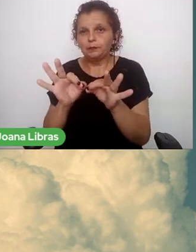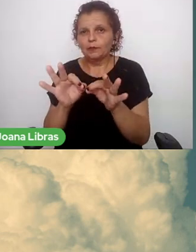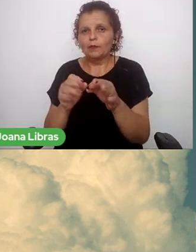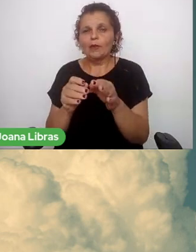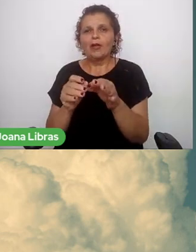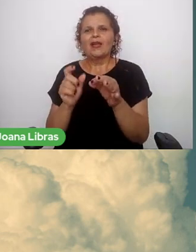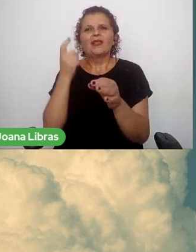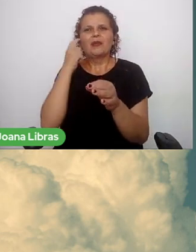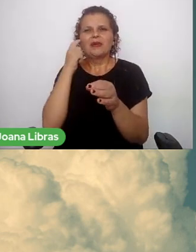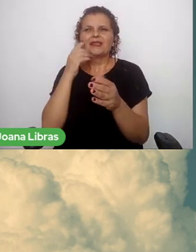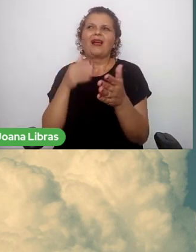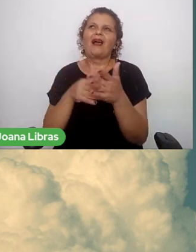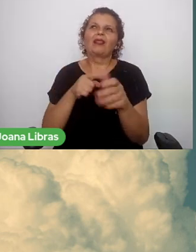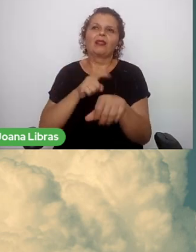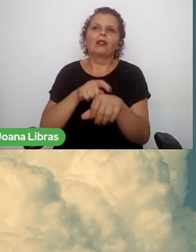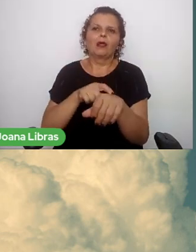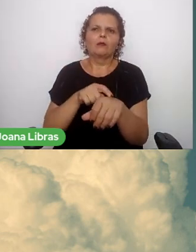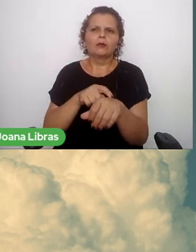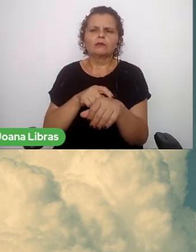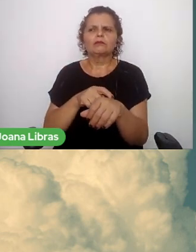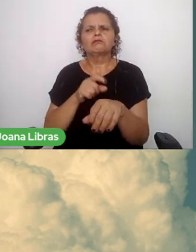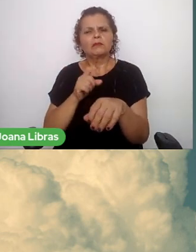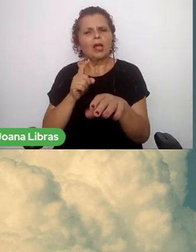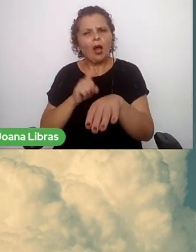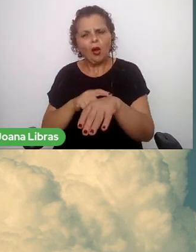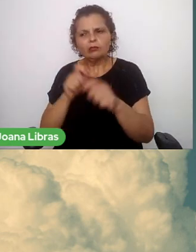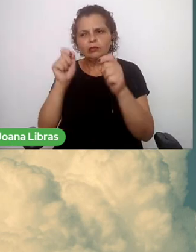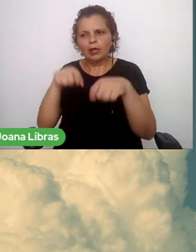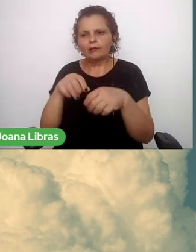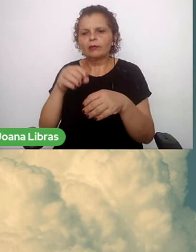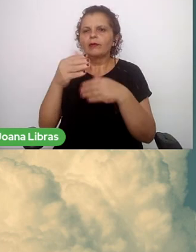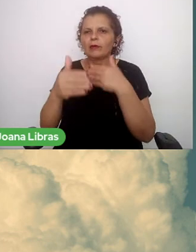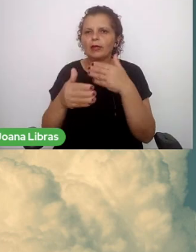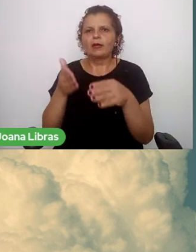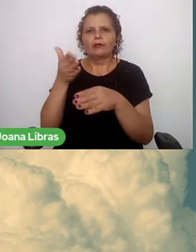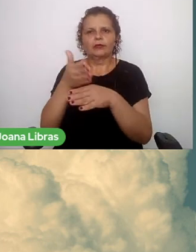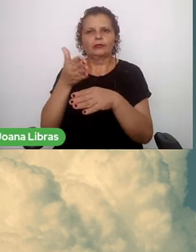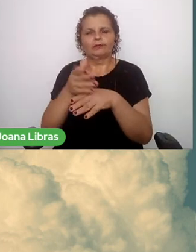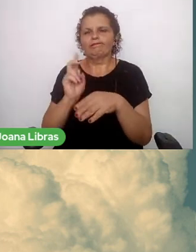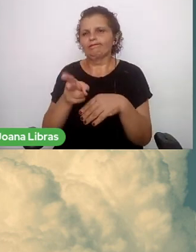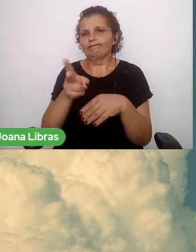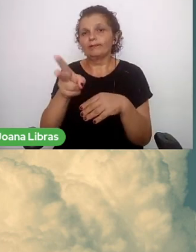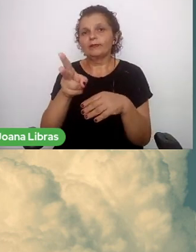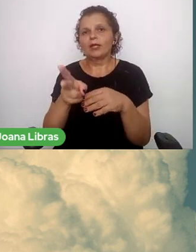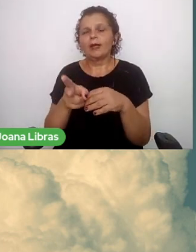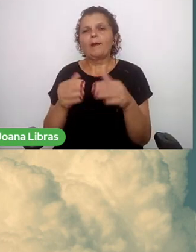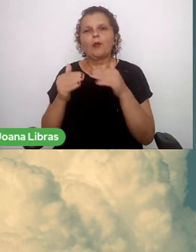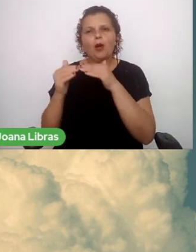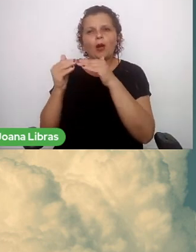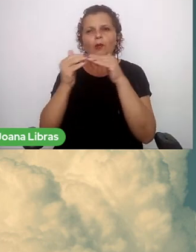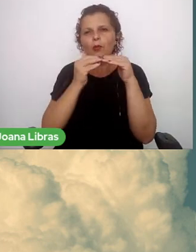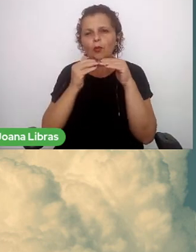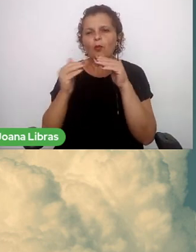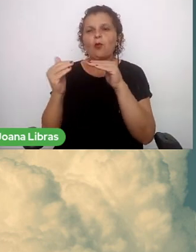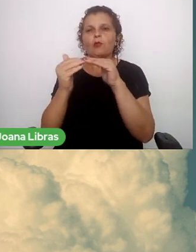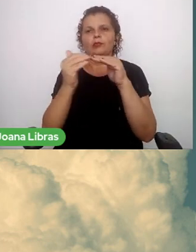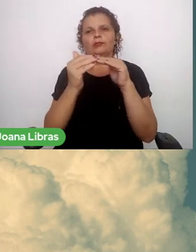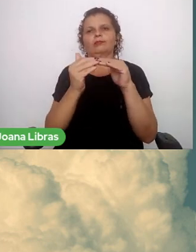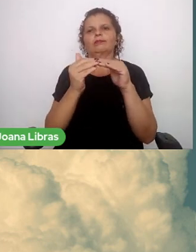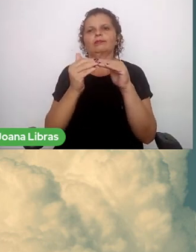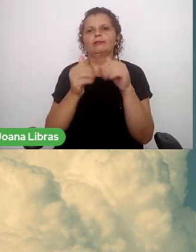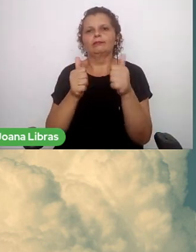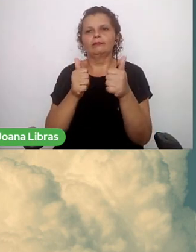não se limita ao tempo, faz assim que puder e faz com frequência, porque está muito alinhado com os acordos de time também,